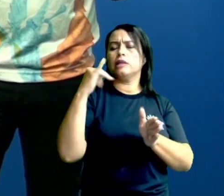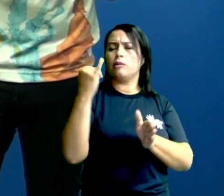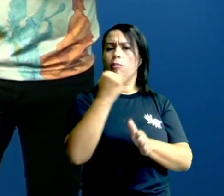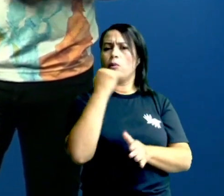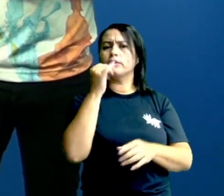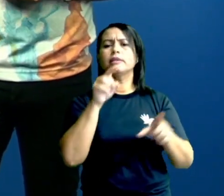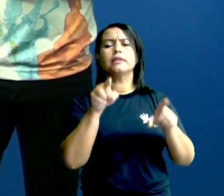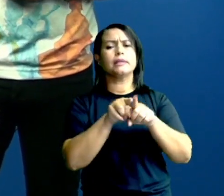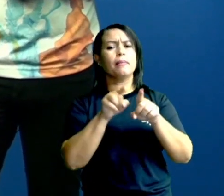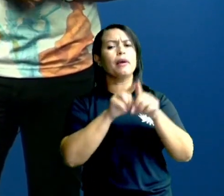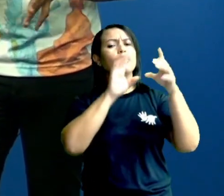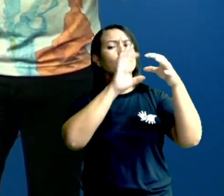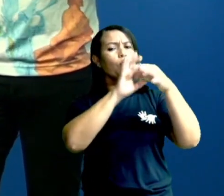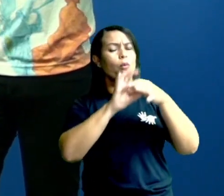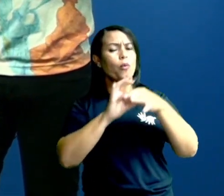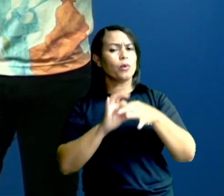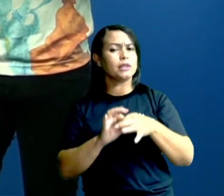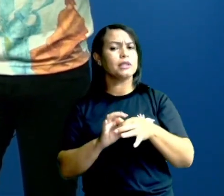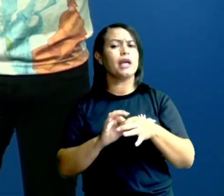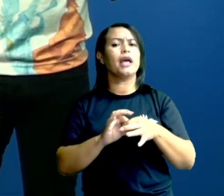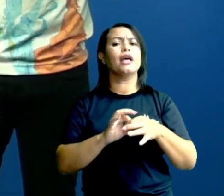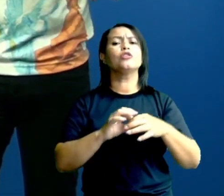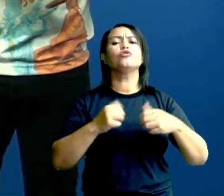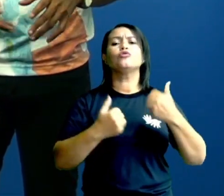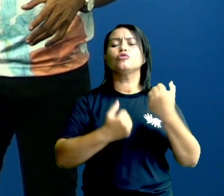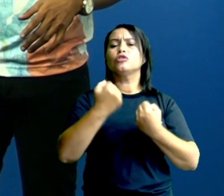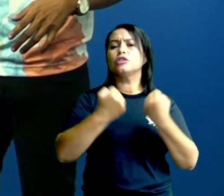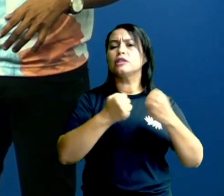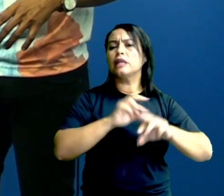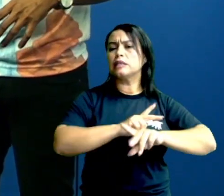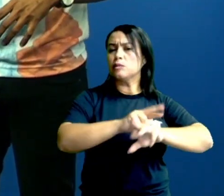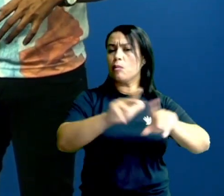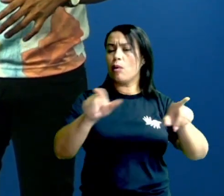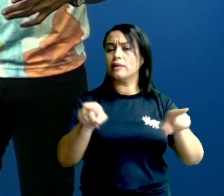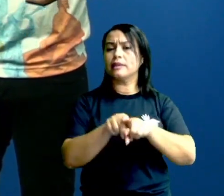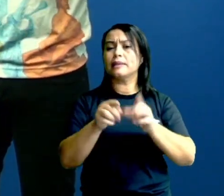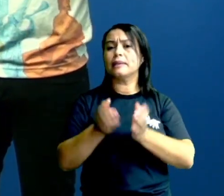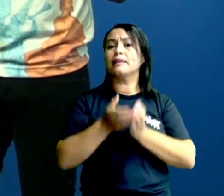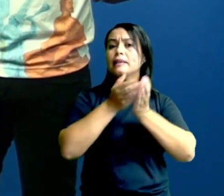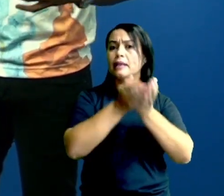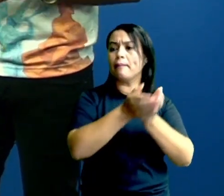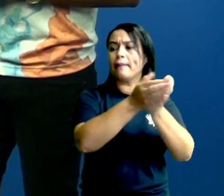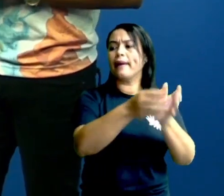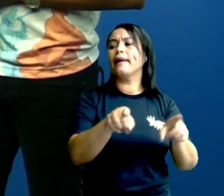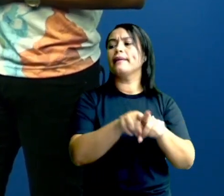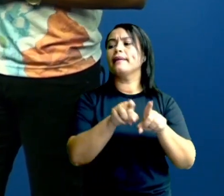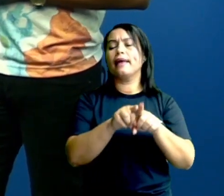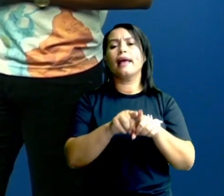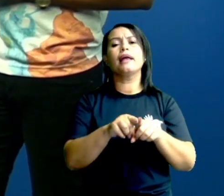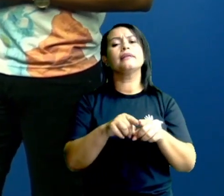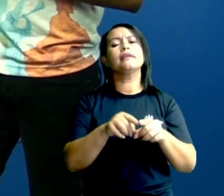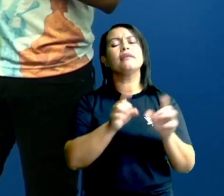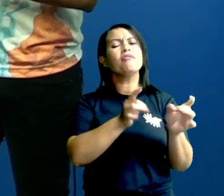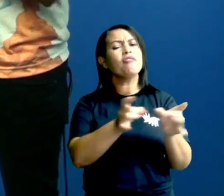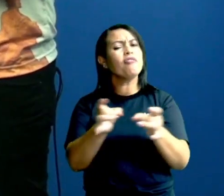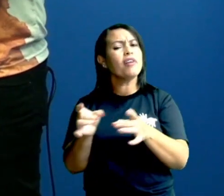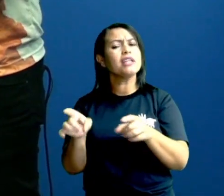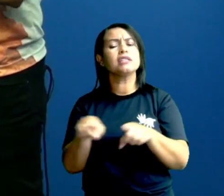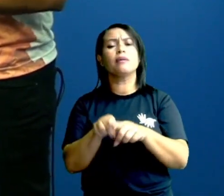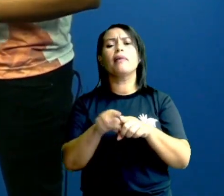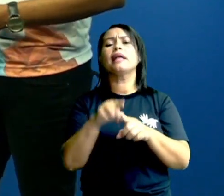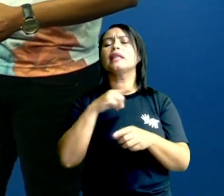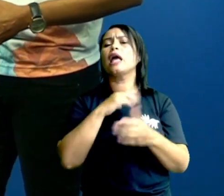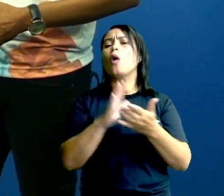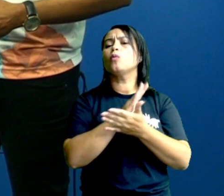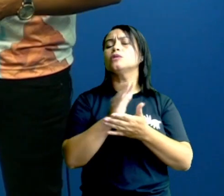importância e relevância para o contexto do transporte de pessoas e mercadorias na região existem e lá na região norte e